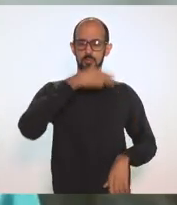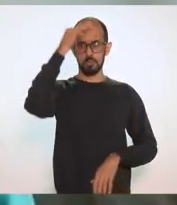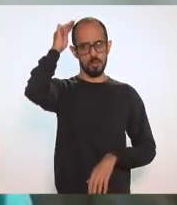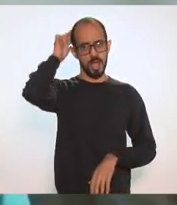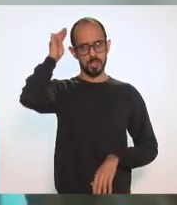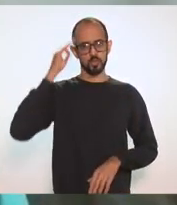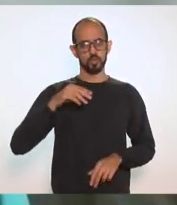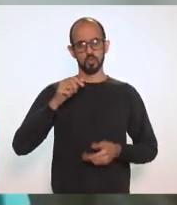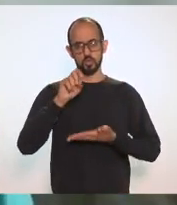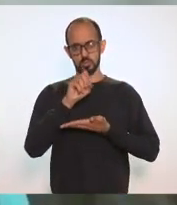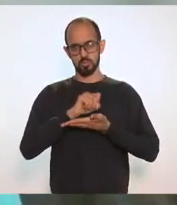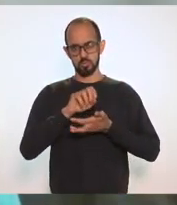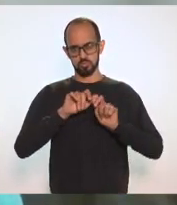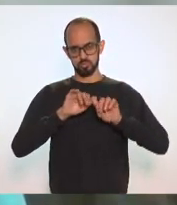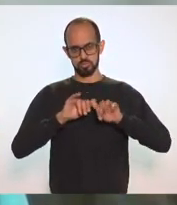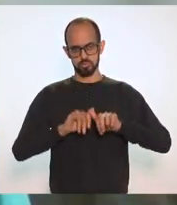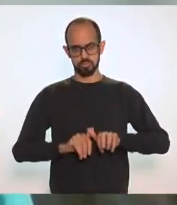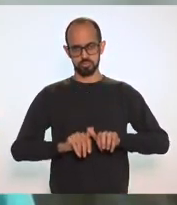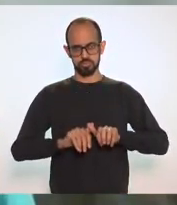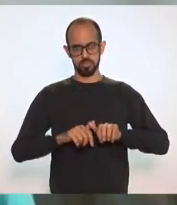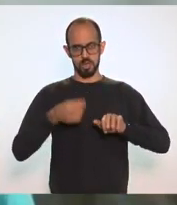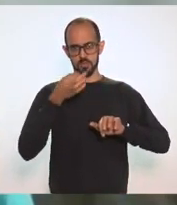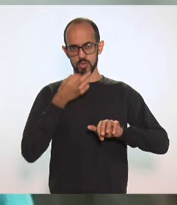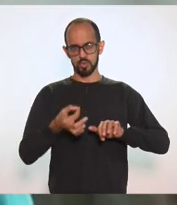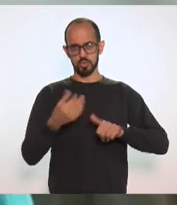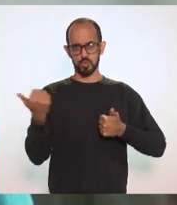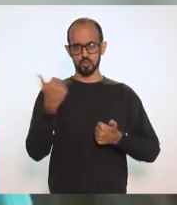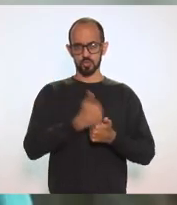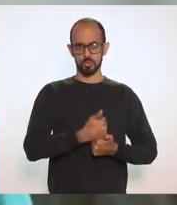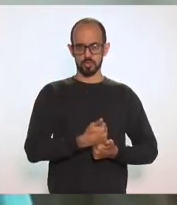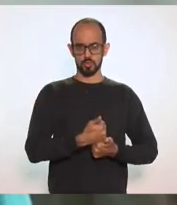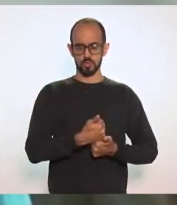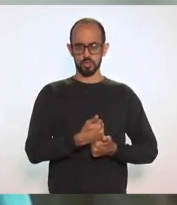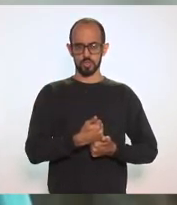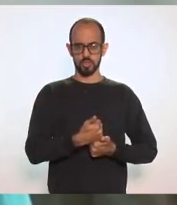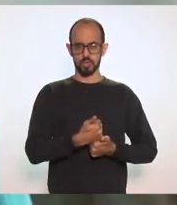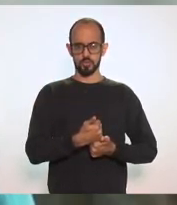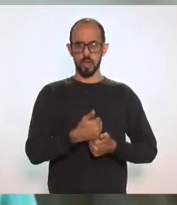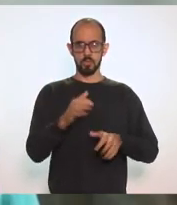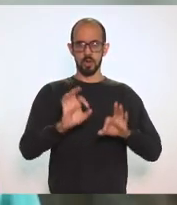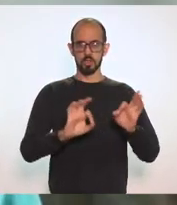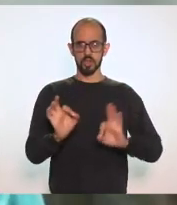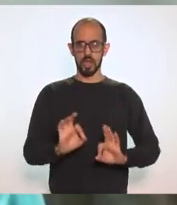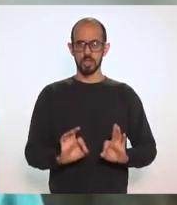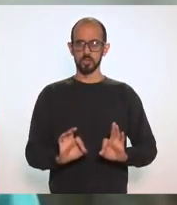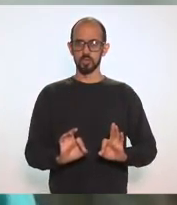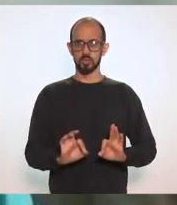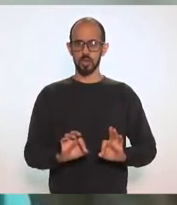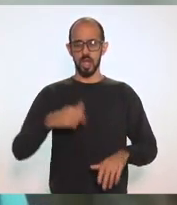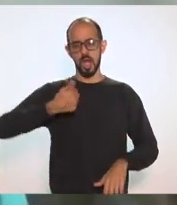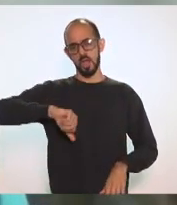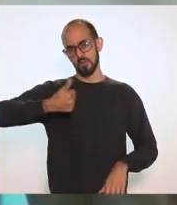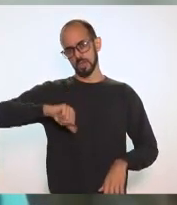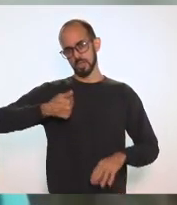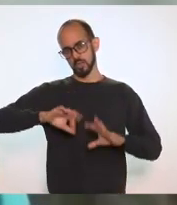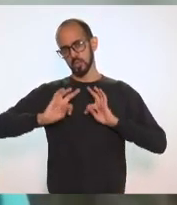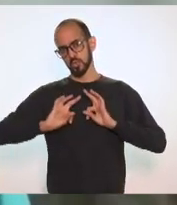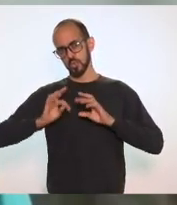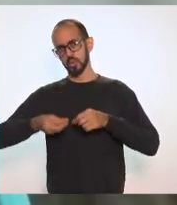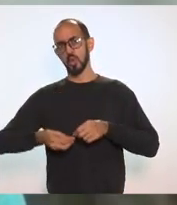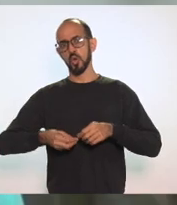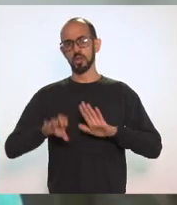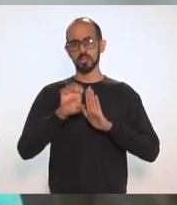por escrito, uma sugestão de substitutivo ao projeto, analisando todas as emendas